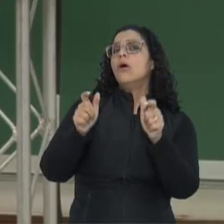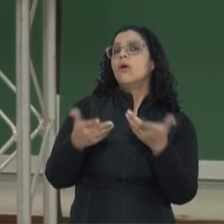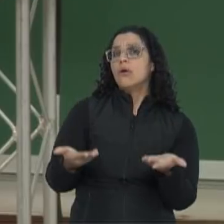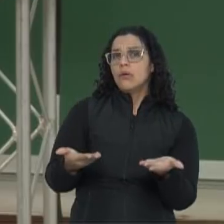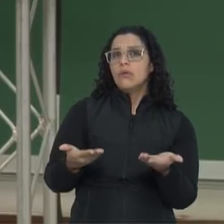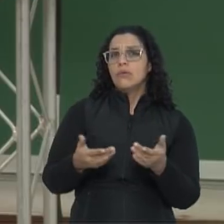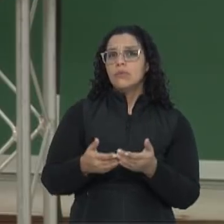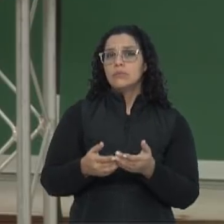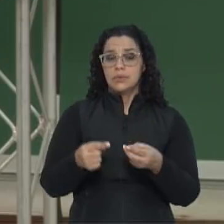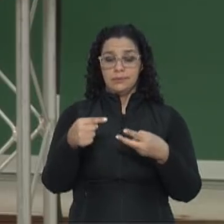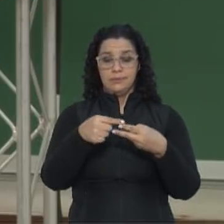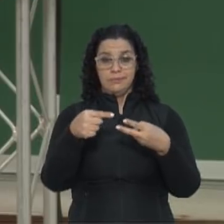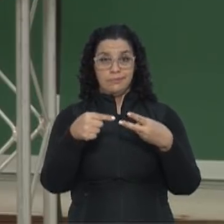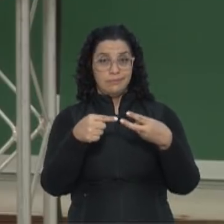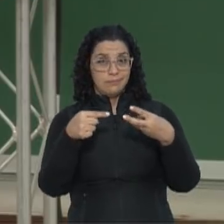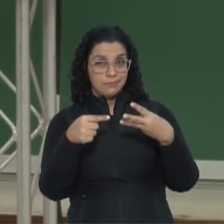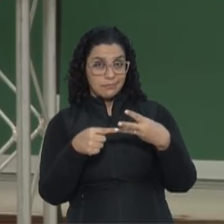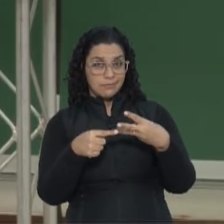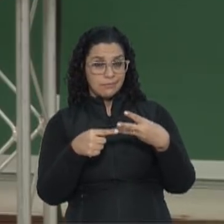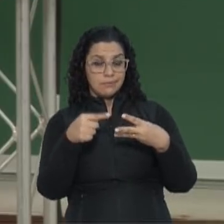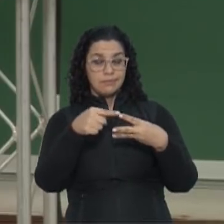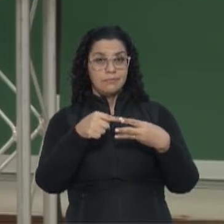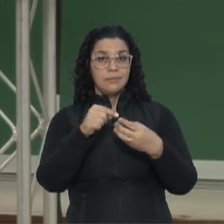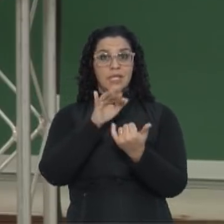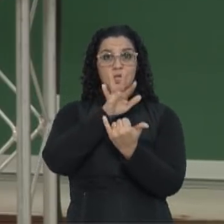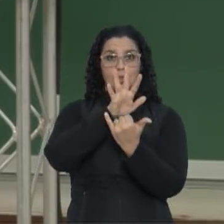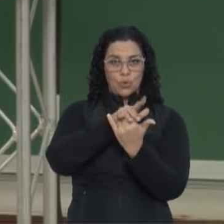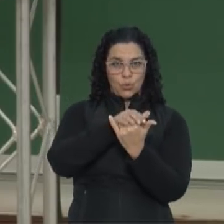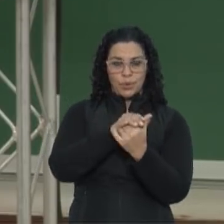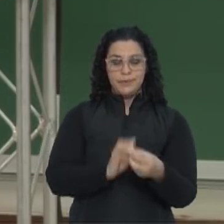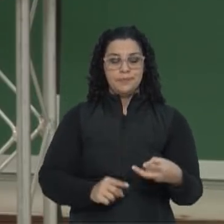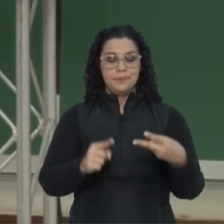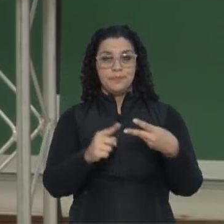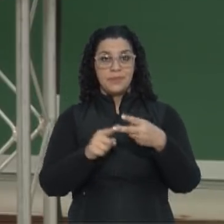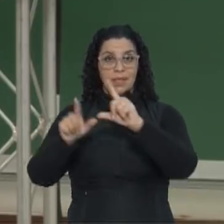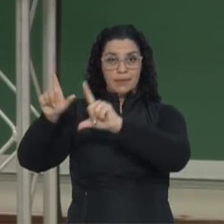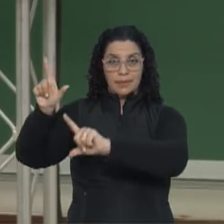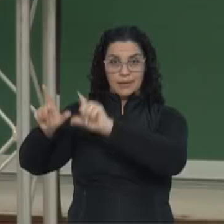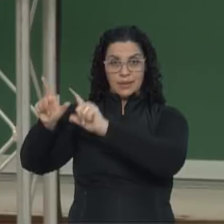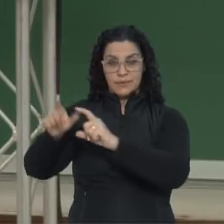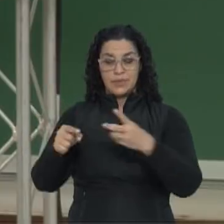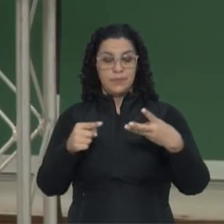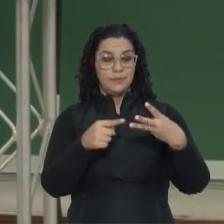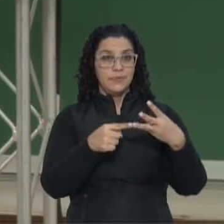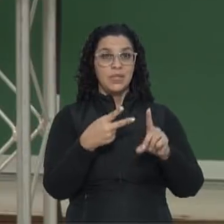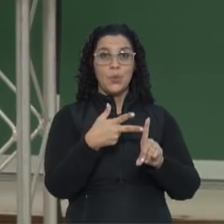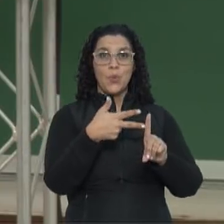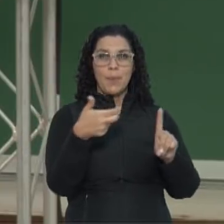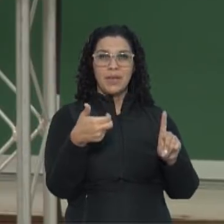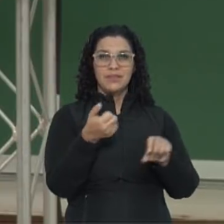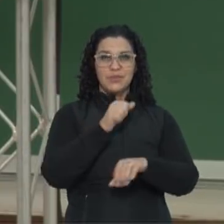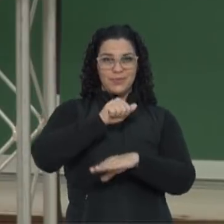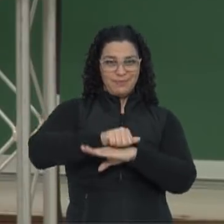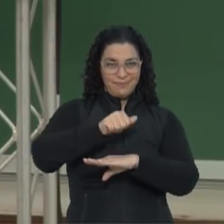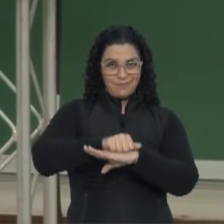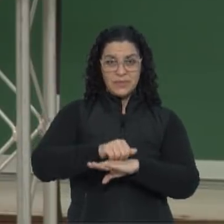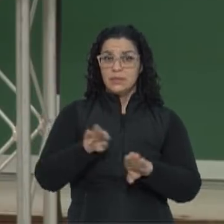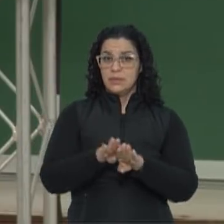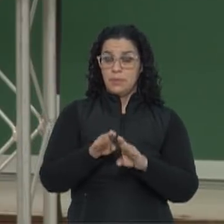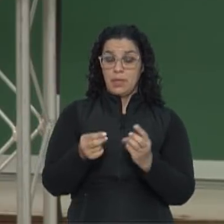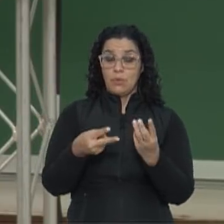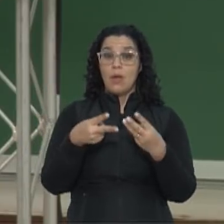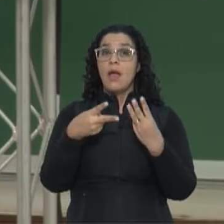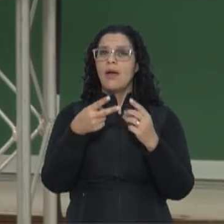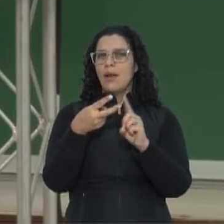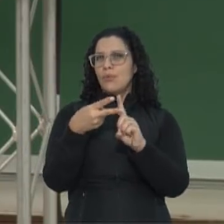em 3 lugares. Tá lá no YouTube, tá na TV aberta e no aplicativo Aula Paraná. Lá pelo aplicativo